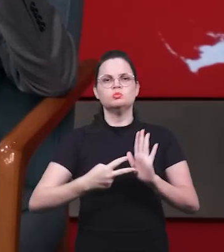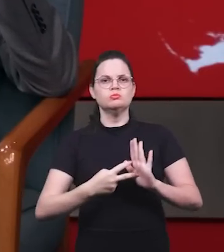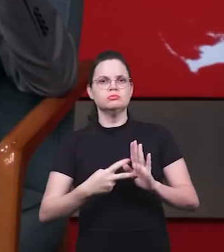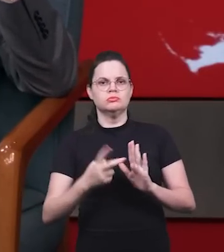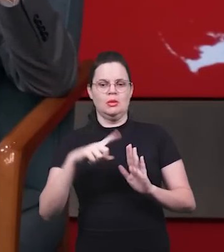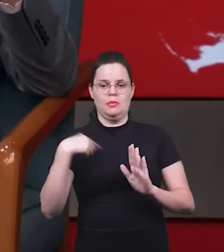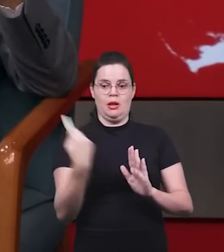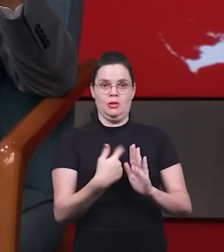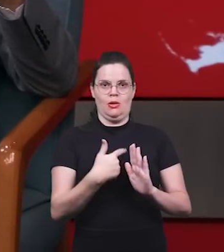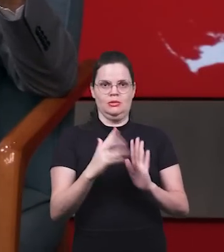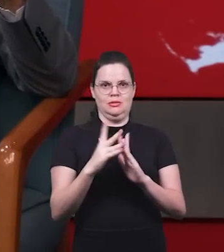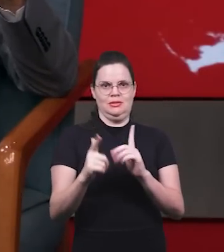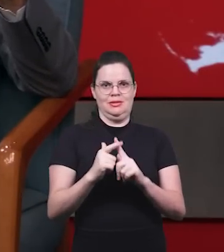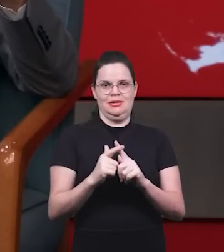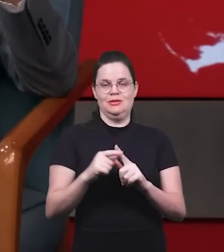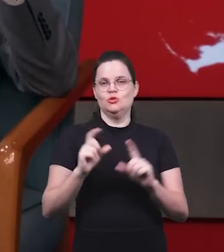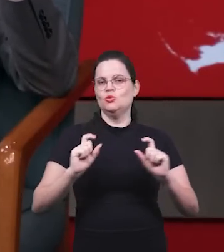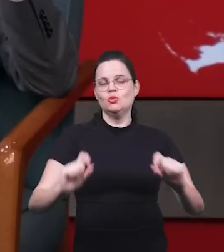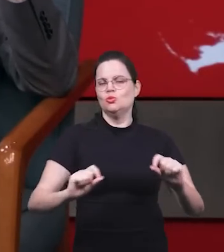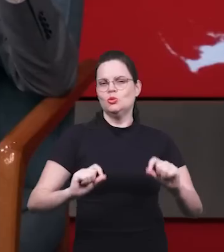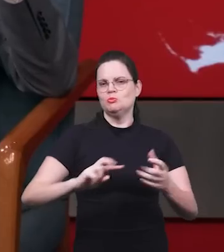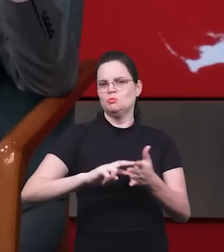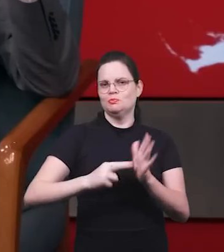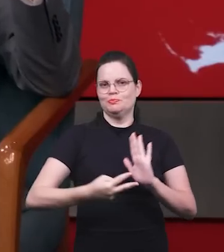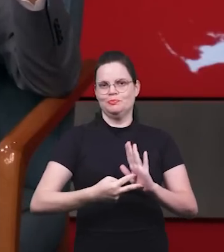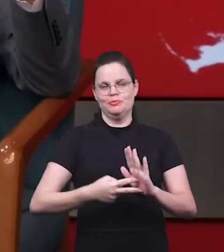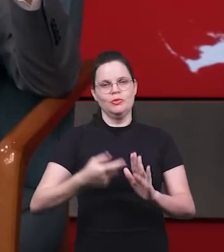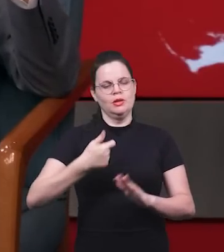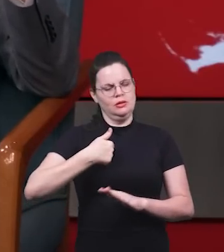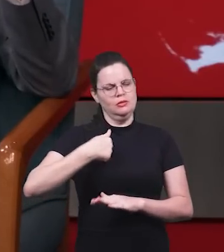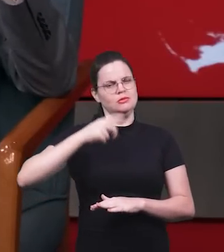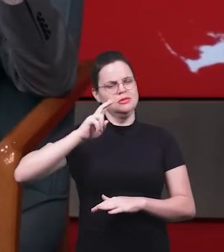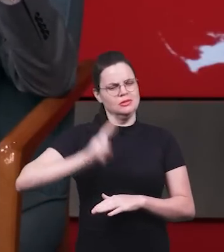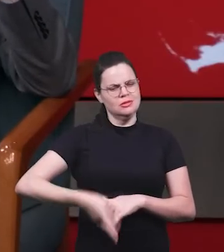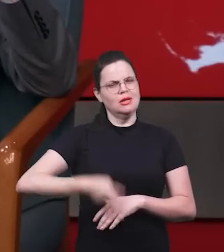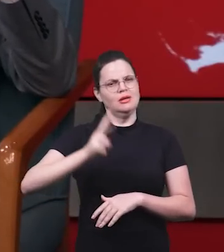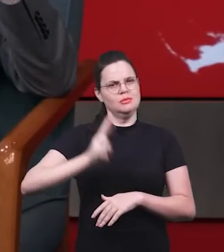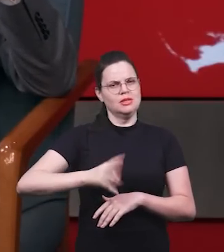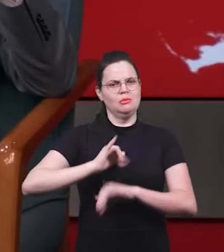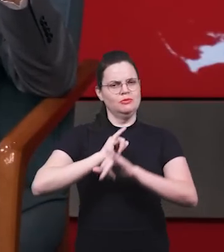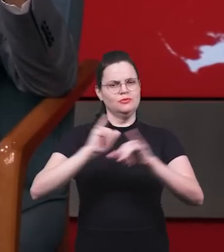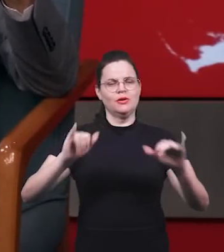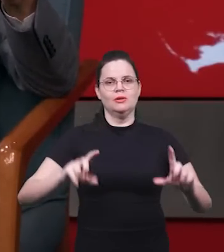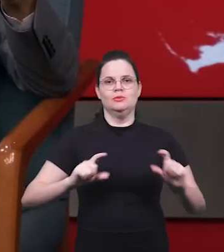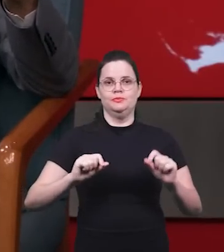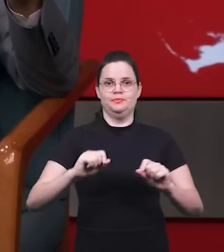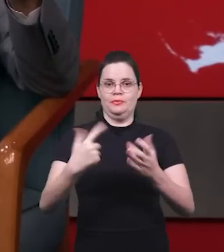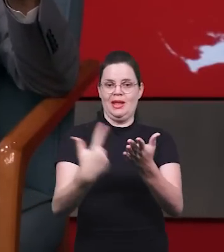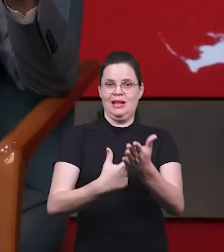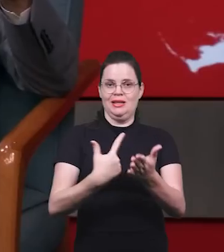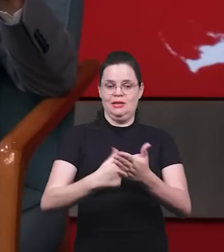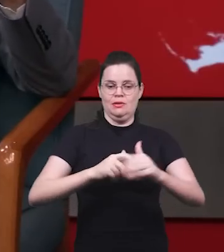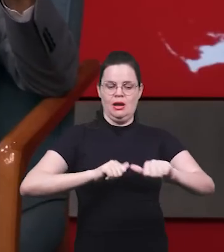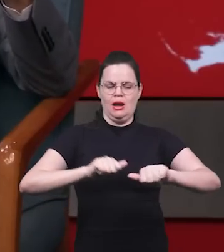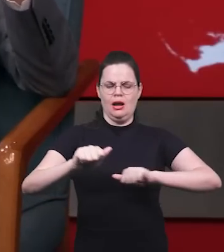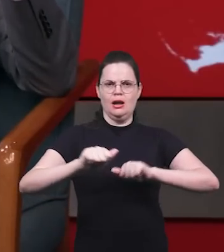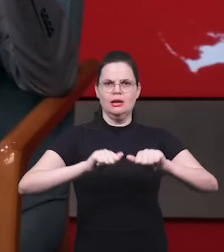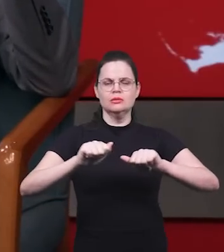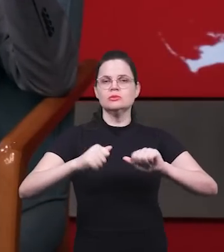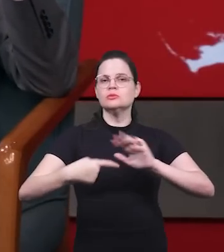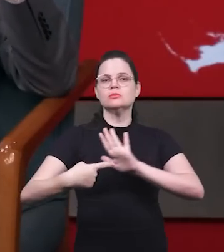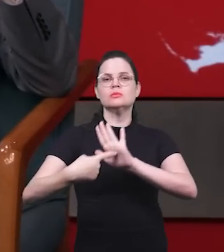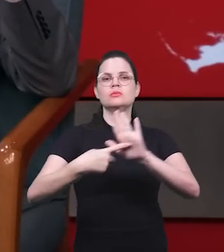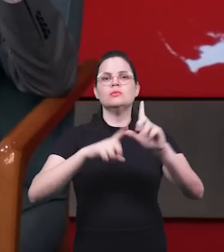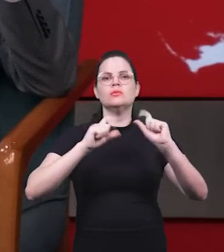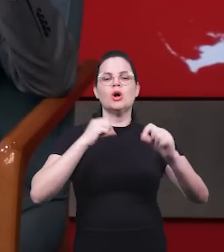igreja. Repetindo aquilo que nós temos dito em outros programas, o livro de Atos é a